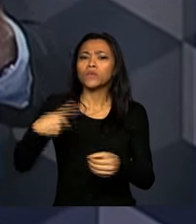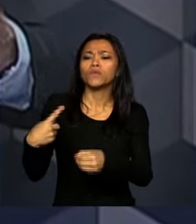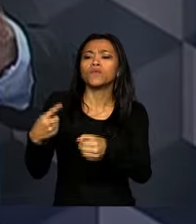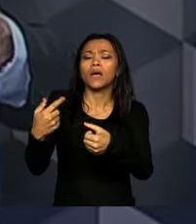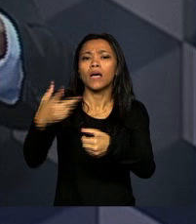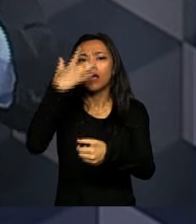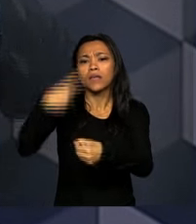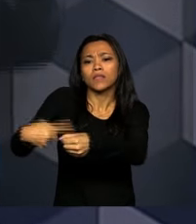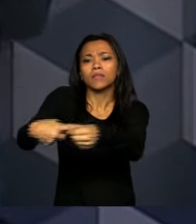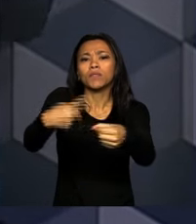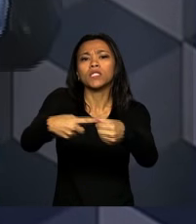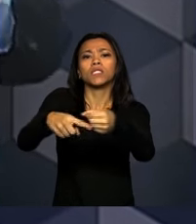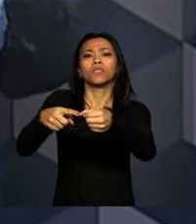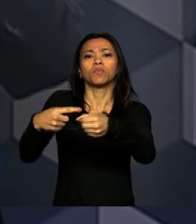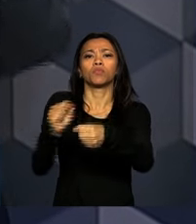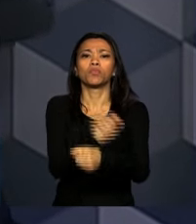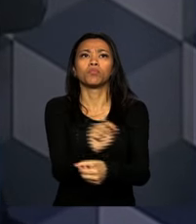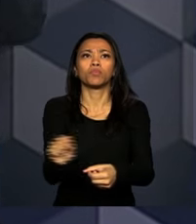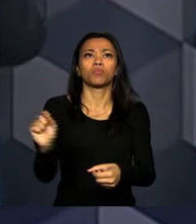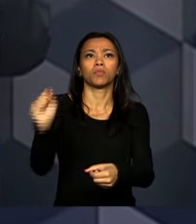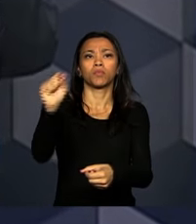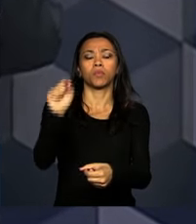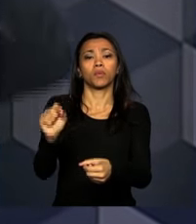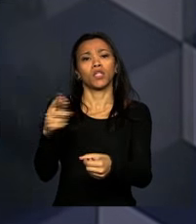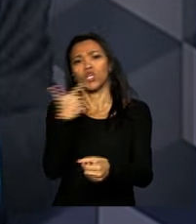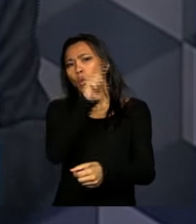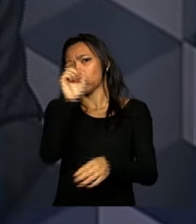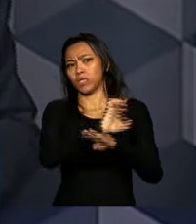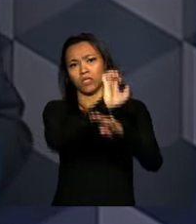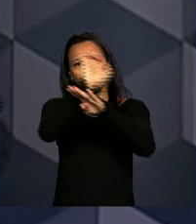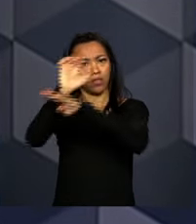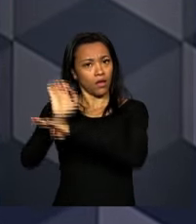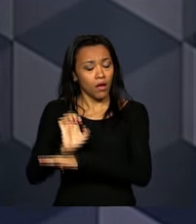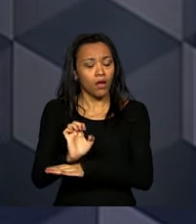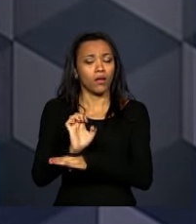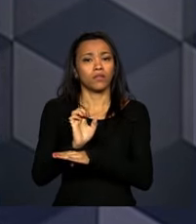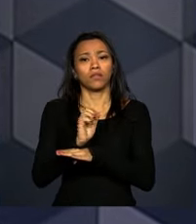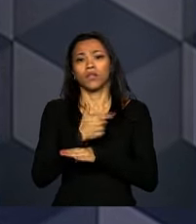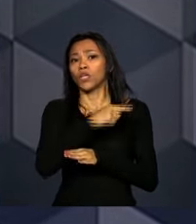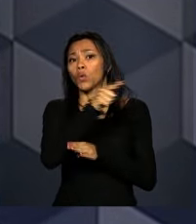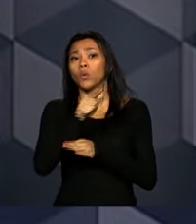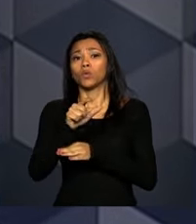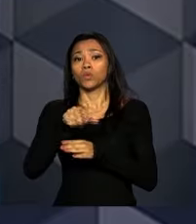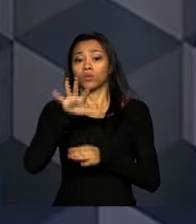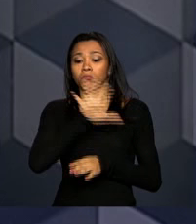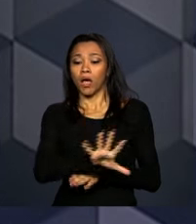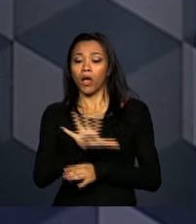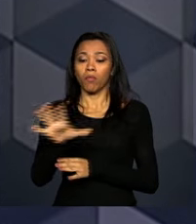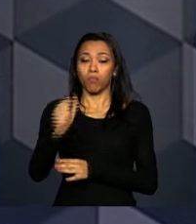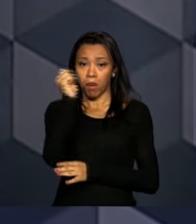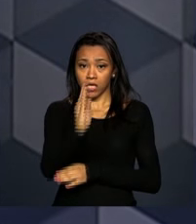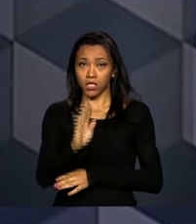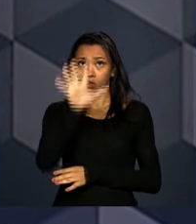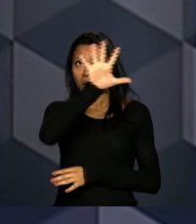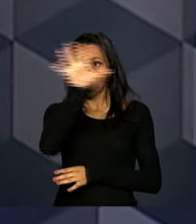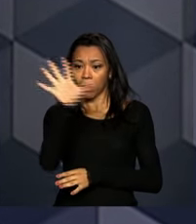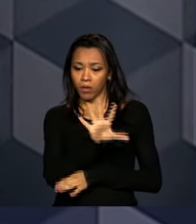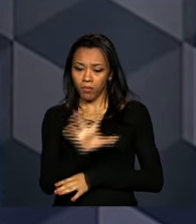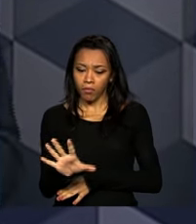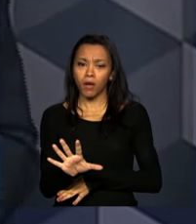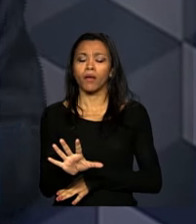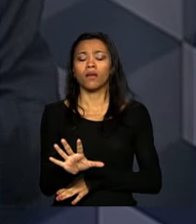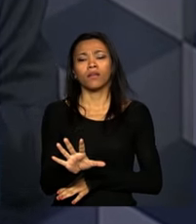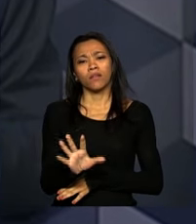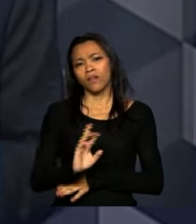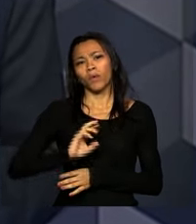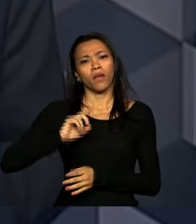município, em outros municípios, em outros estados, em outras regiões do Brasil. Uma série